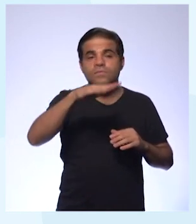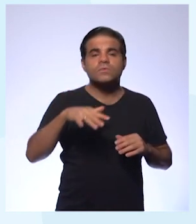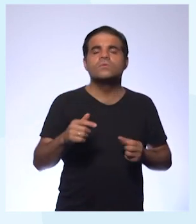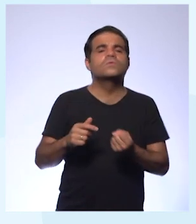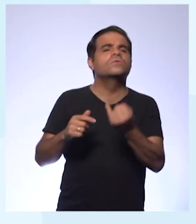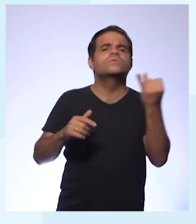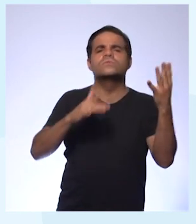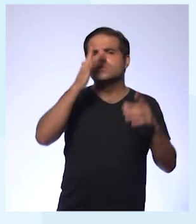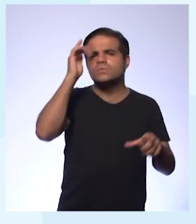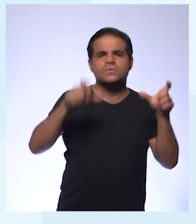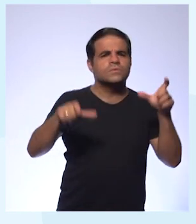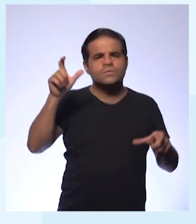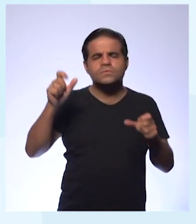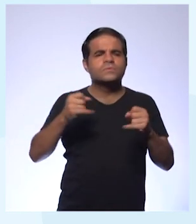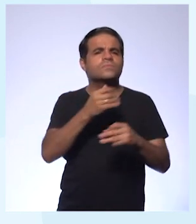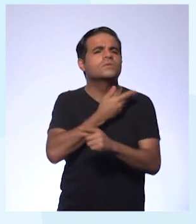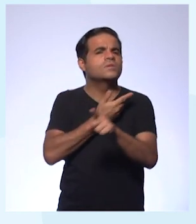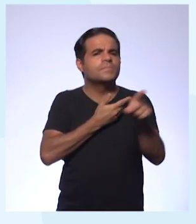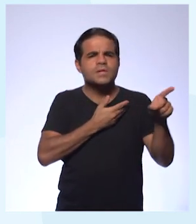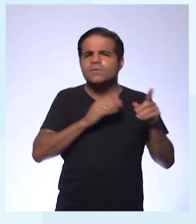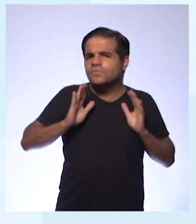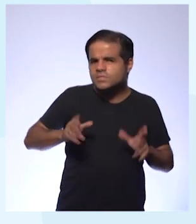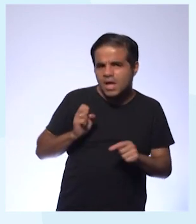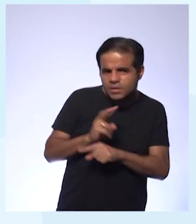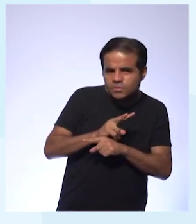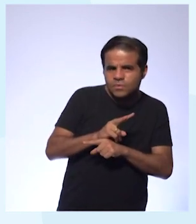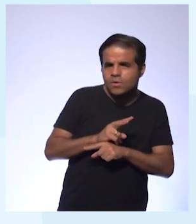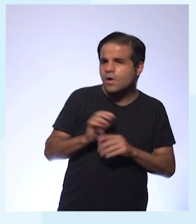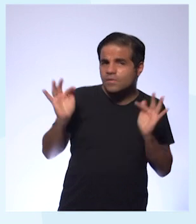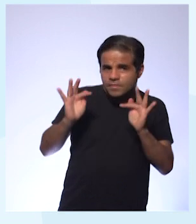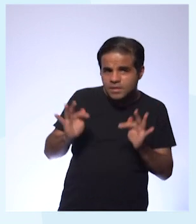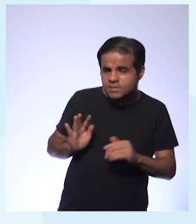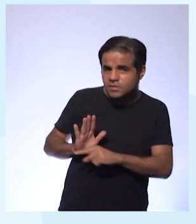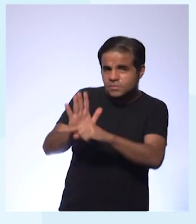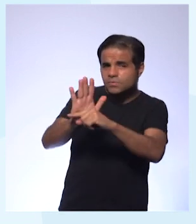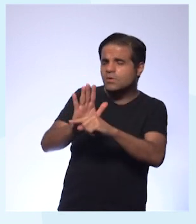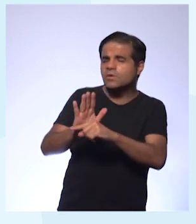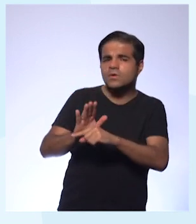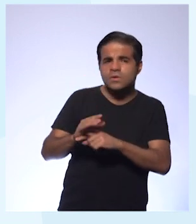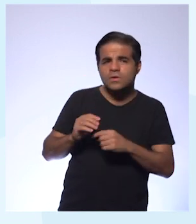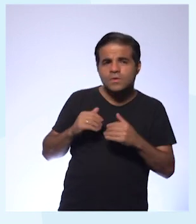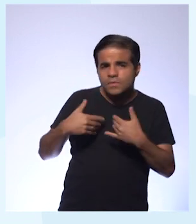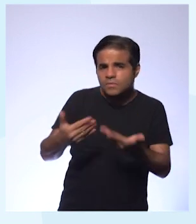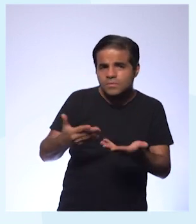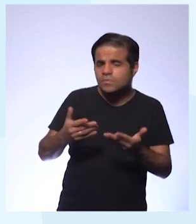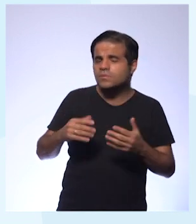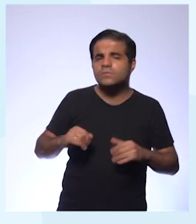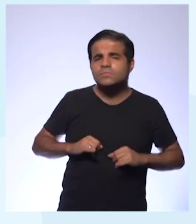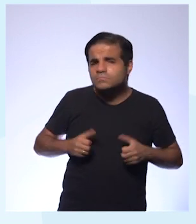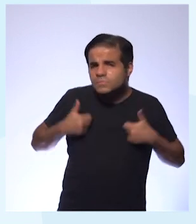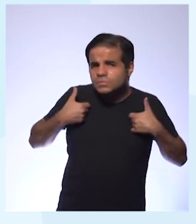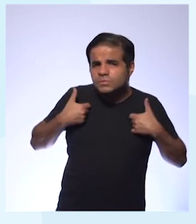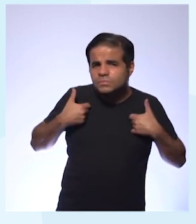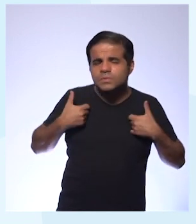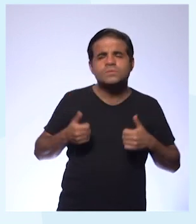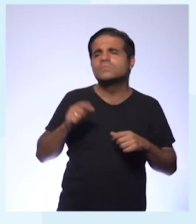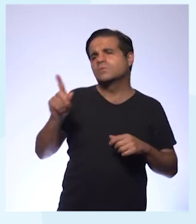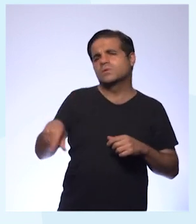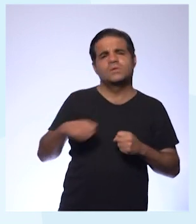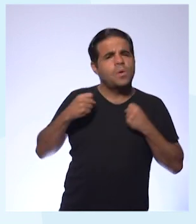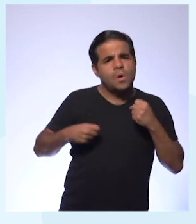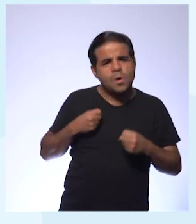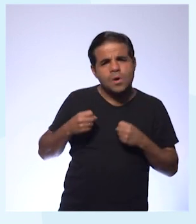Quantas pessoas, quantos amigos você já tornou alguém feliz hoje? Ou fez alguém sofrer com o seu egoísmo? Ei, não